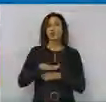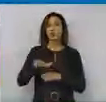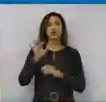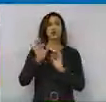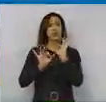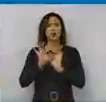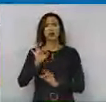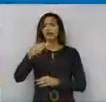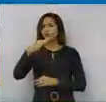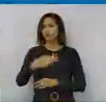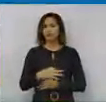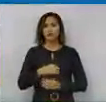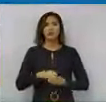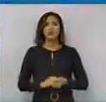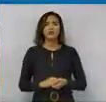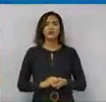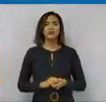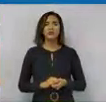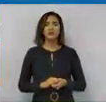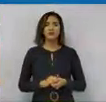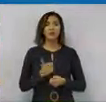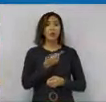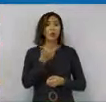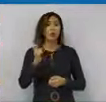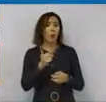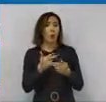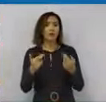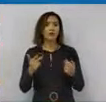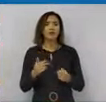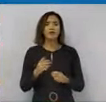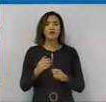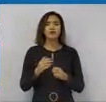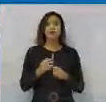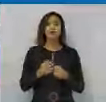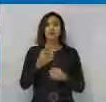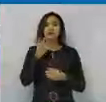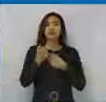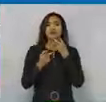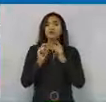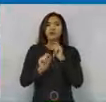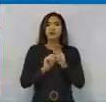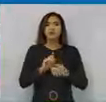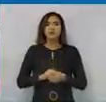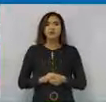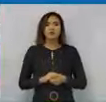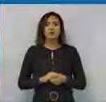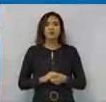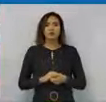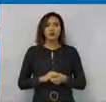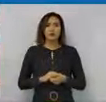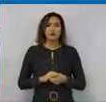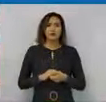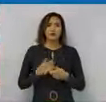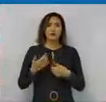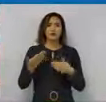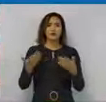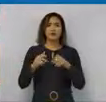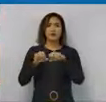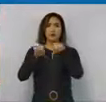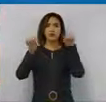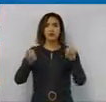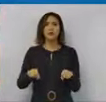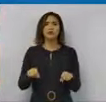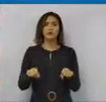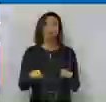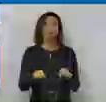controle. Outro ponto de destaque é o sistema agora visto como um todo, né? Em vermelho